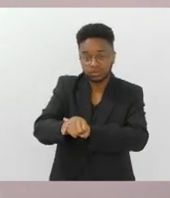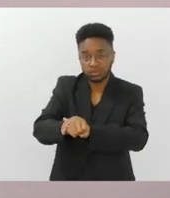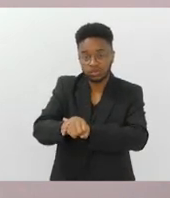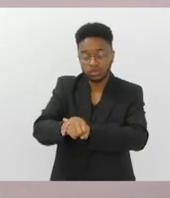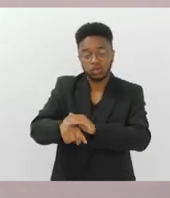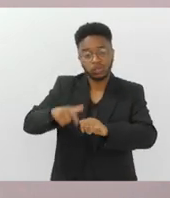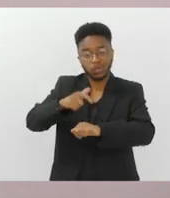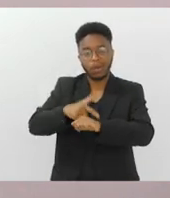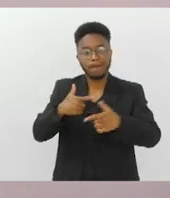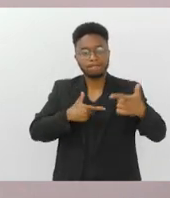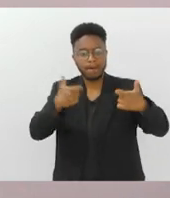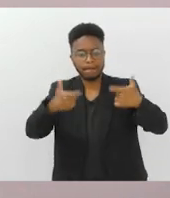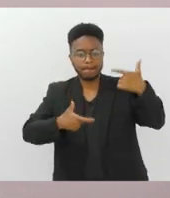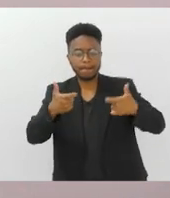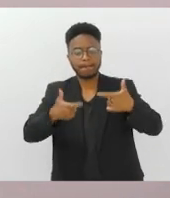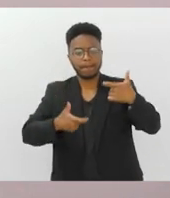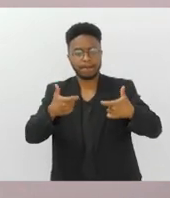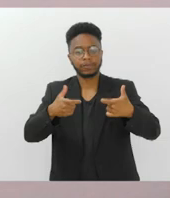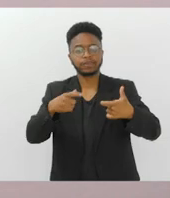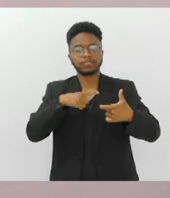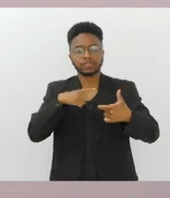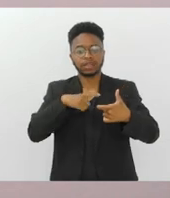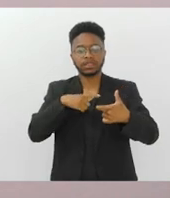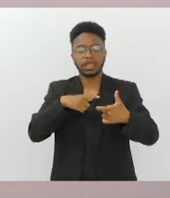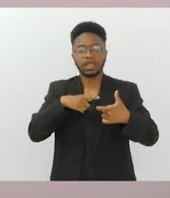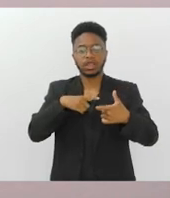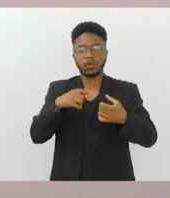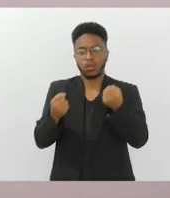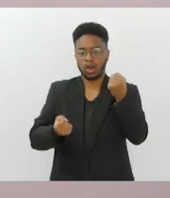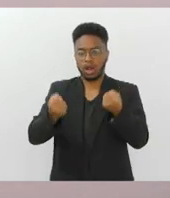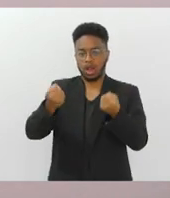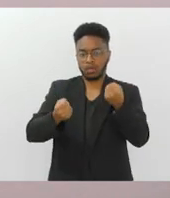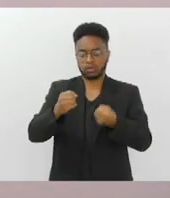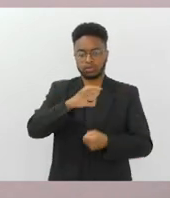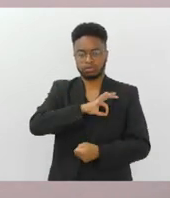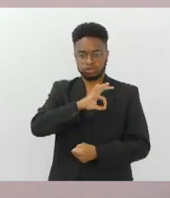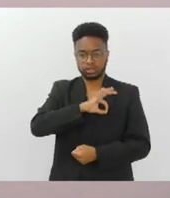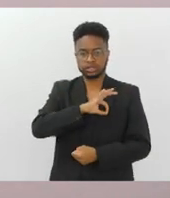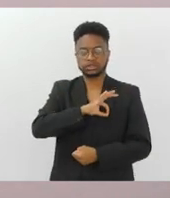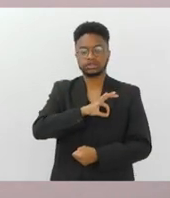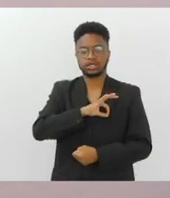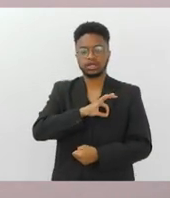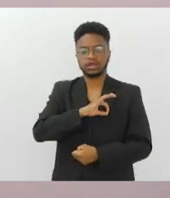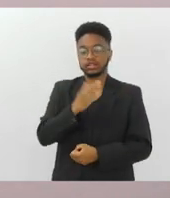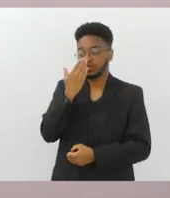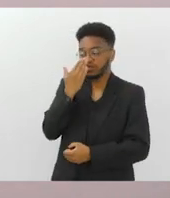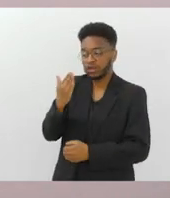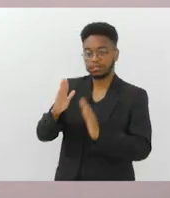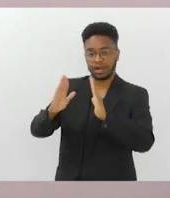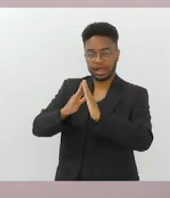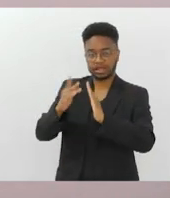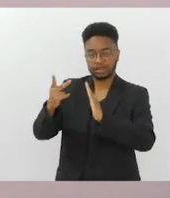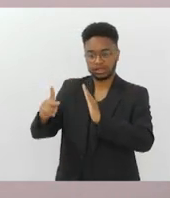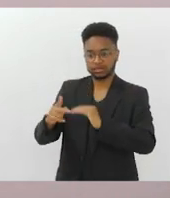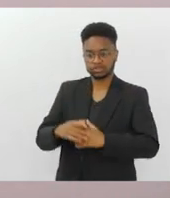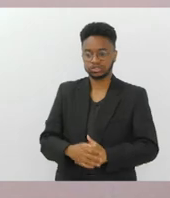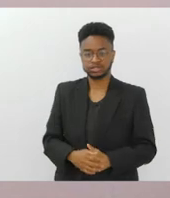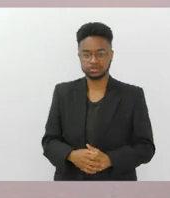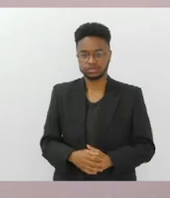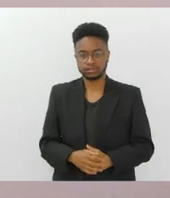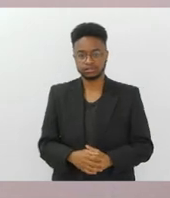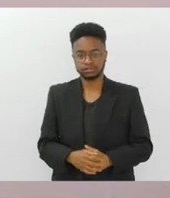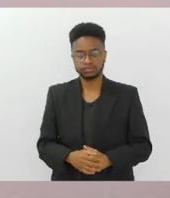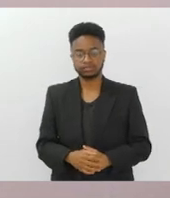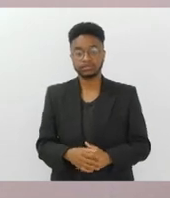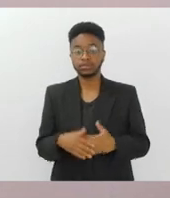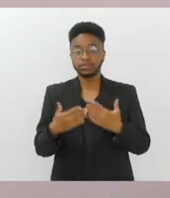meio de uma operação policial e o caveirão estava na porta dela. Então, são essas as situações que essas